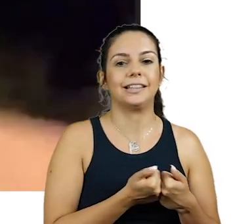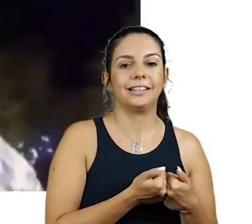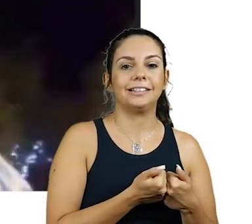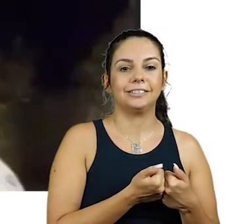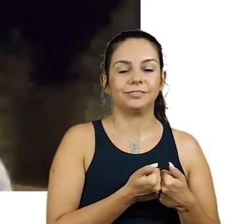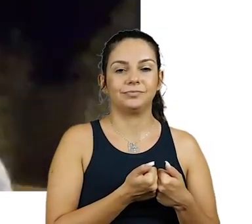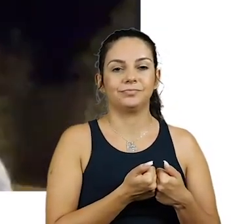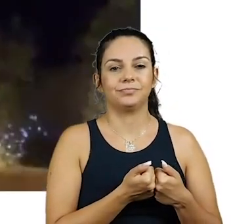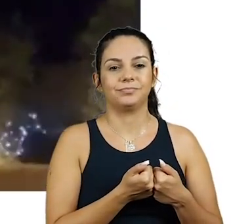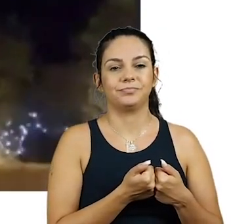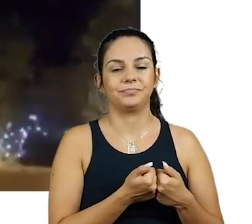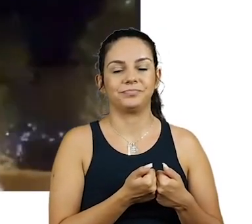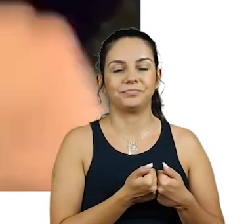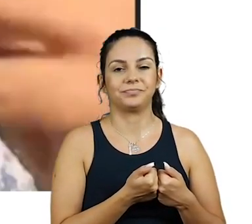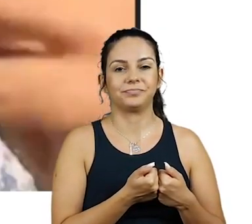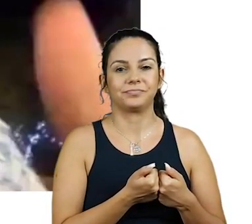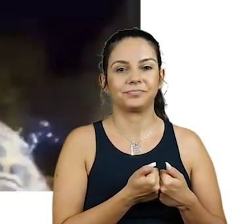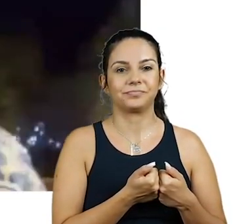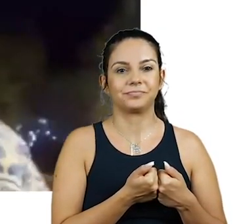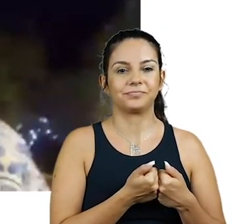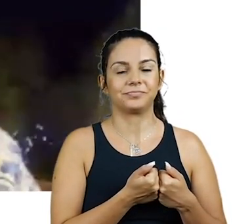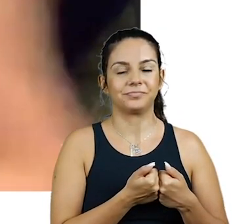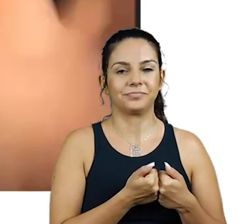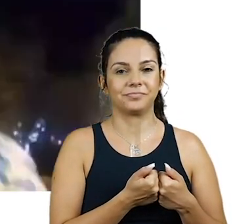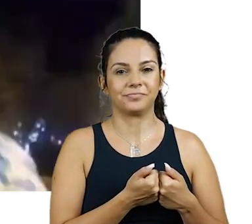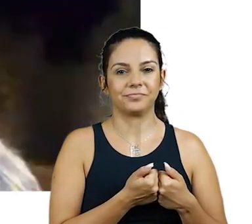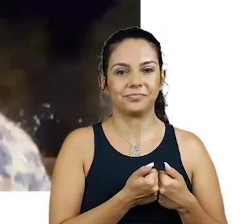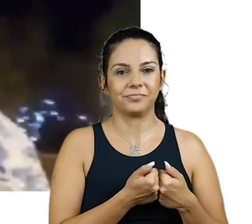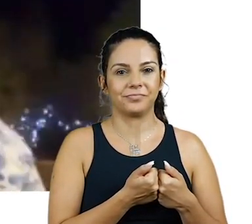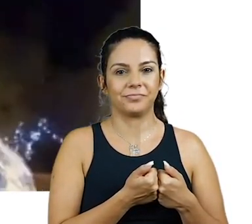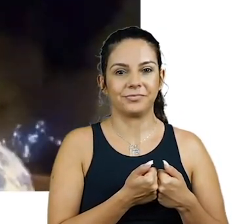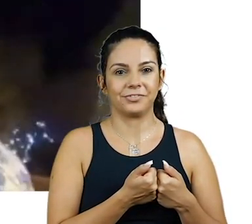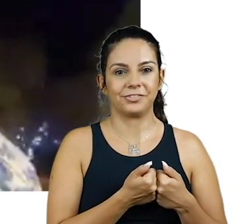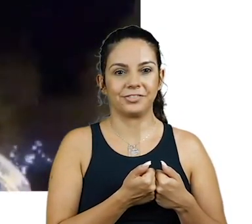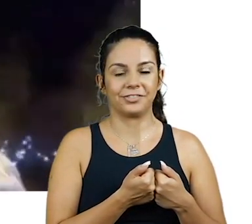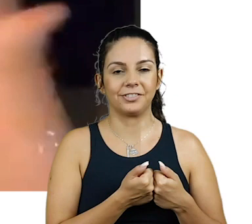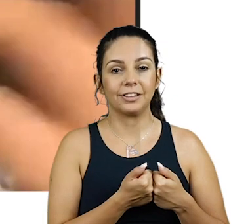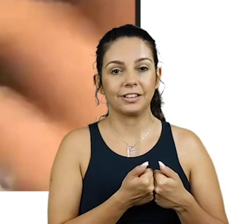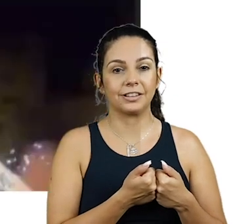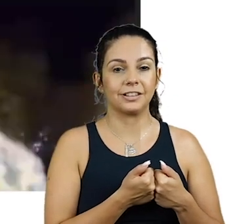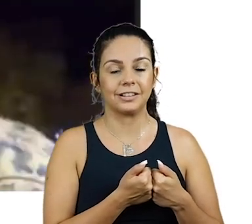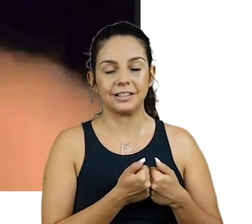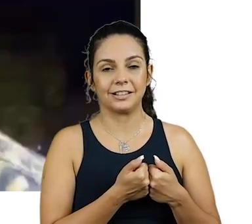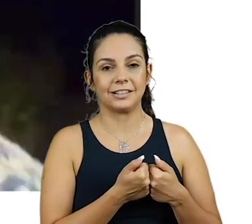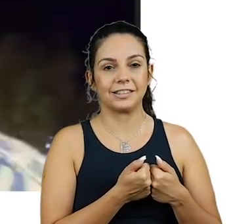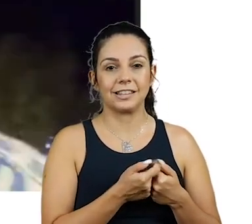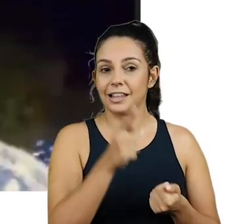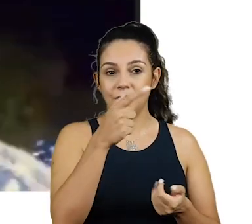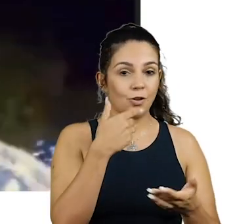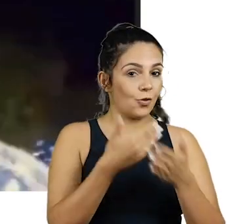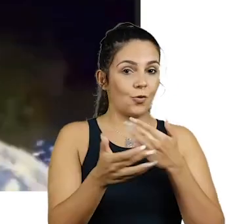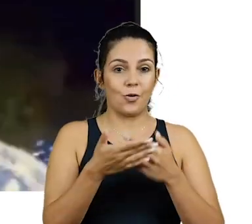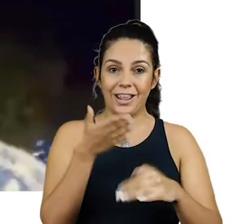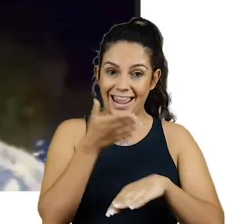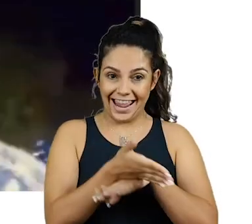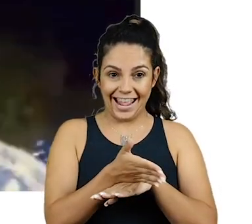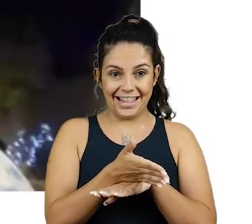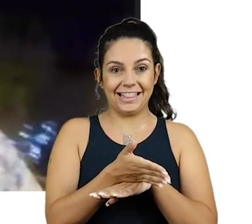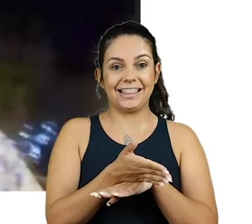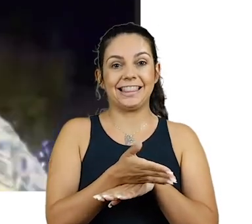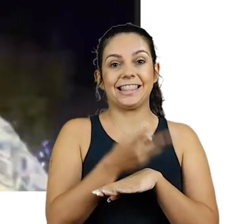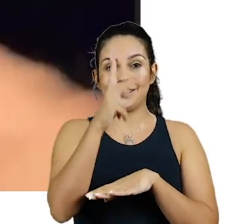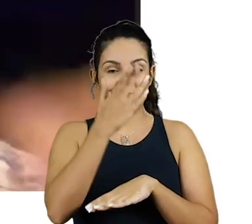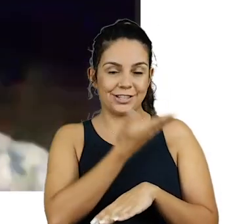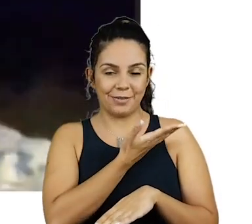aí, caro ouvinte, caro internauta, caro Afonso, senta em qualquer chat, suas